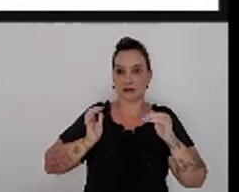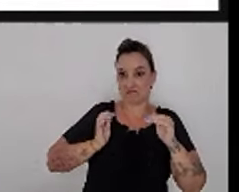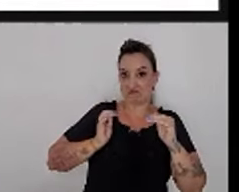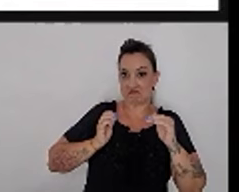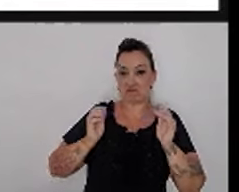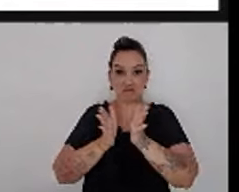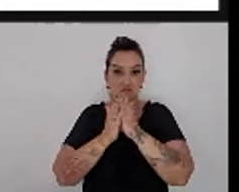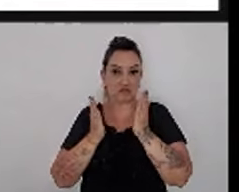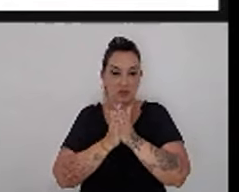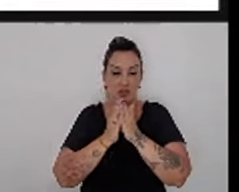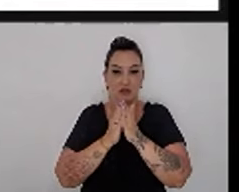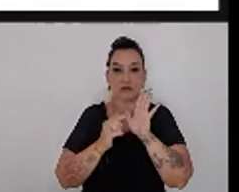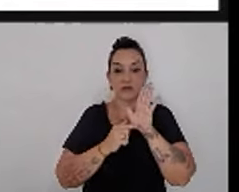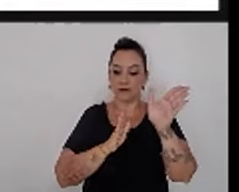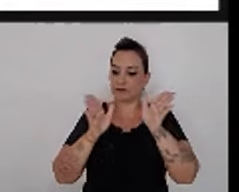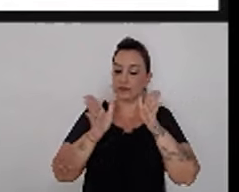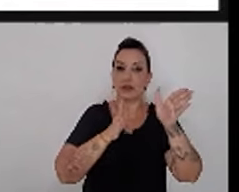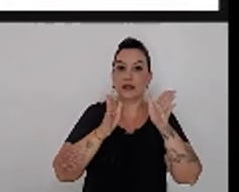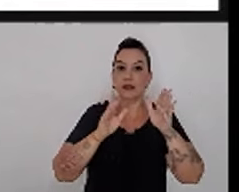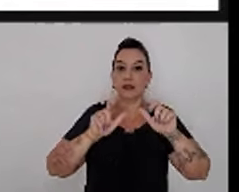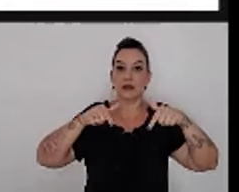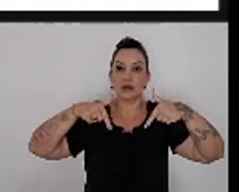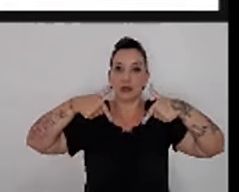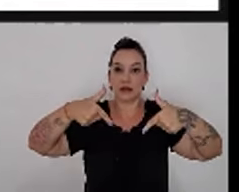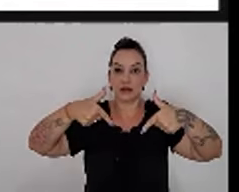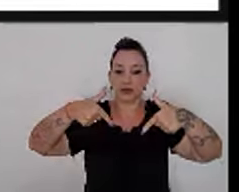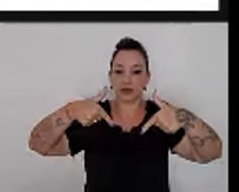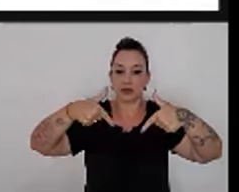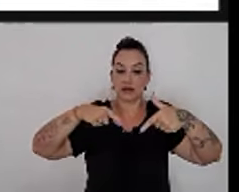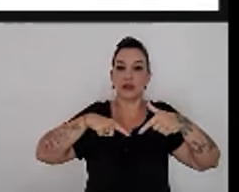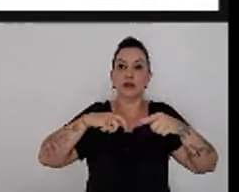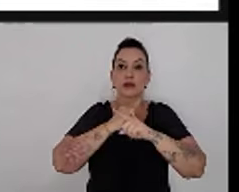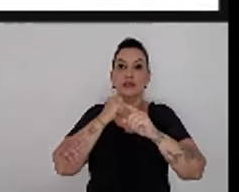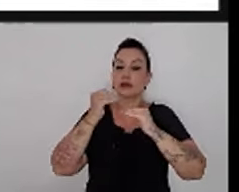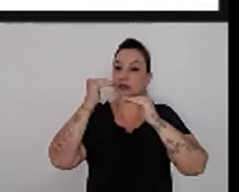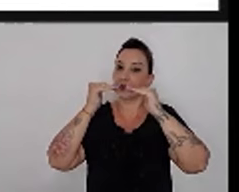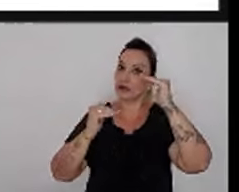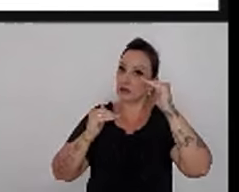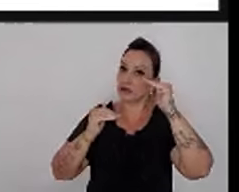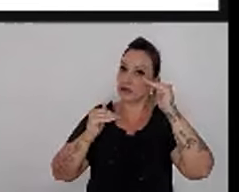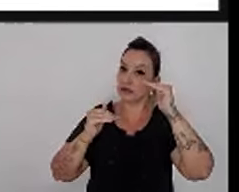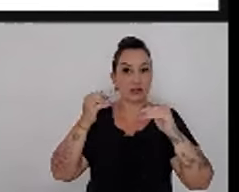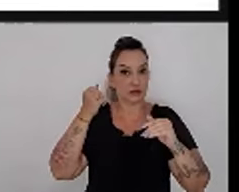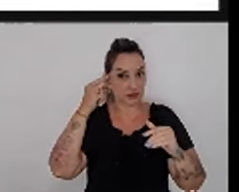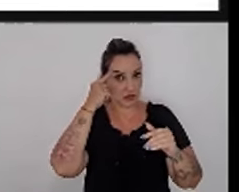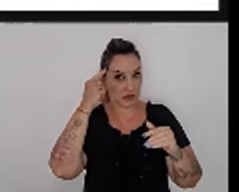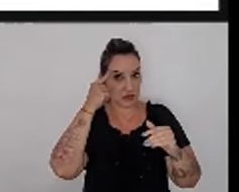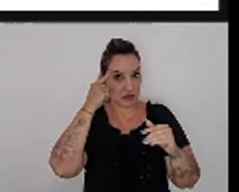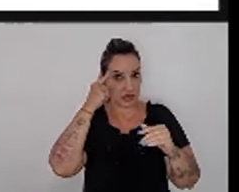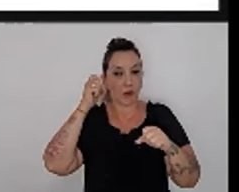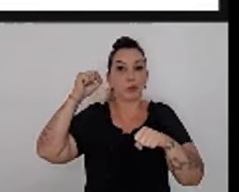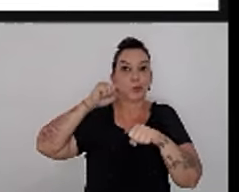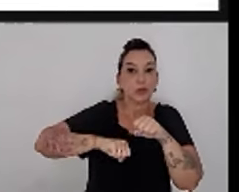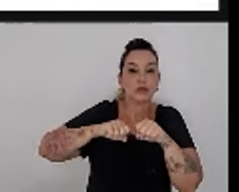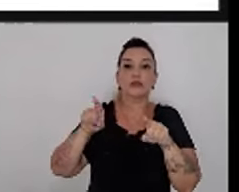status, operam como eixos na configuração das posições sociais desiguais quando consideramos as relações